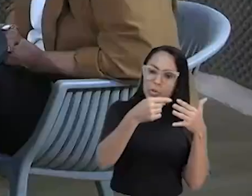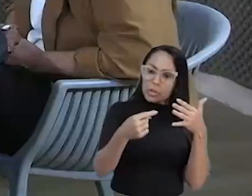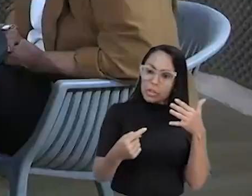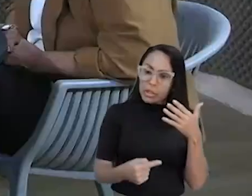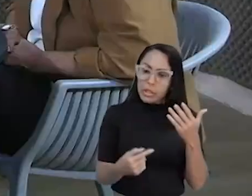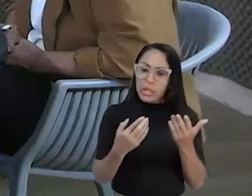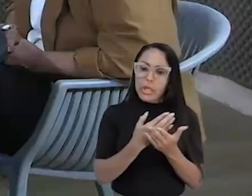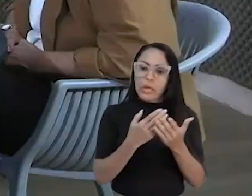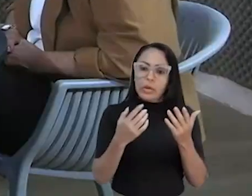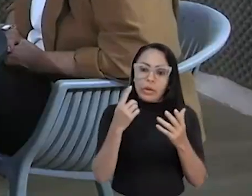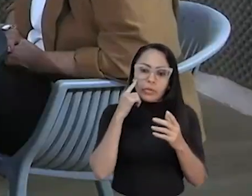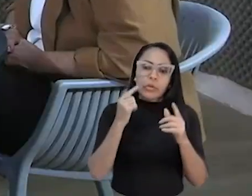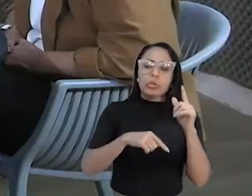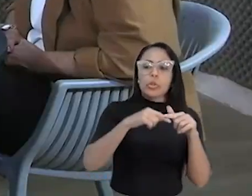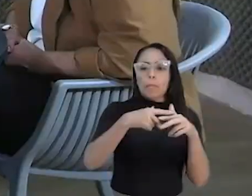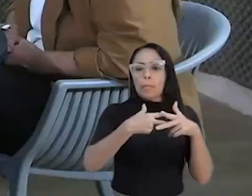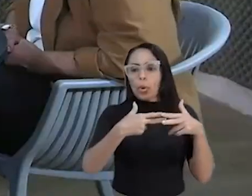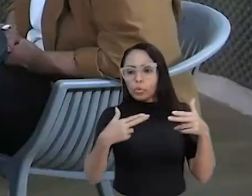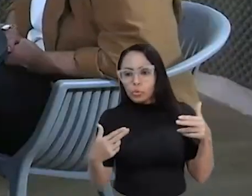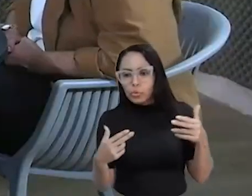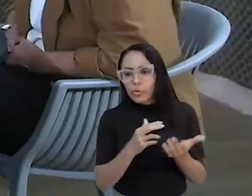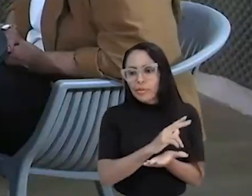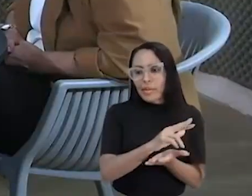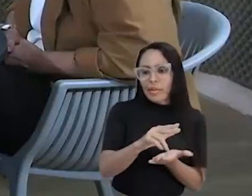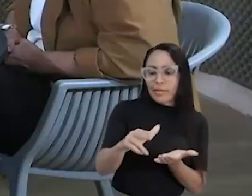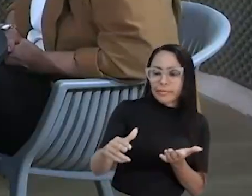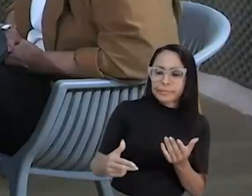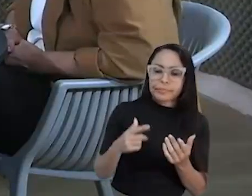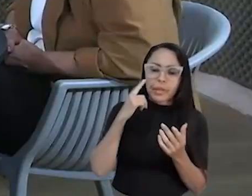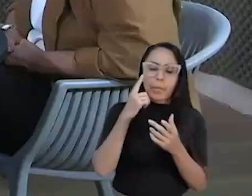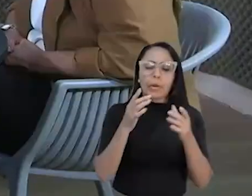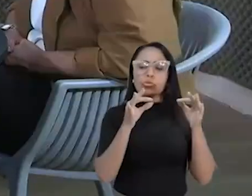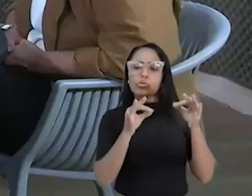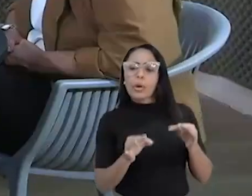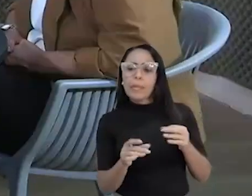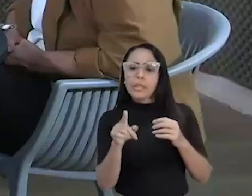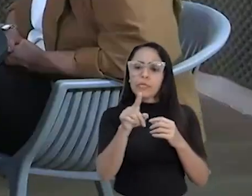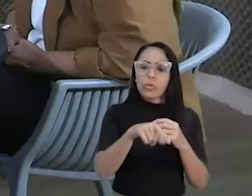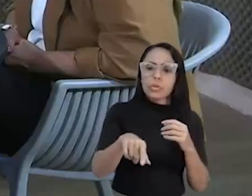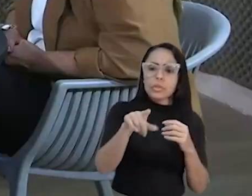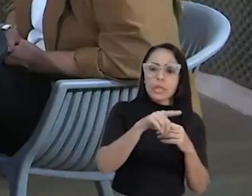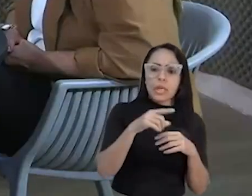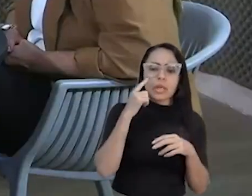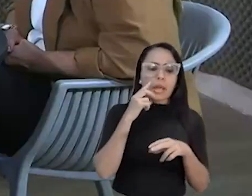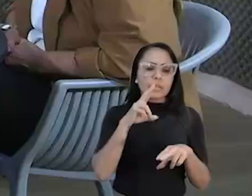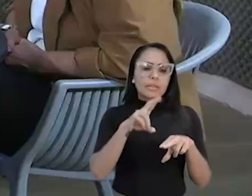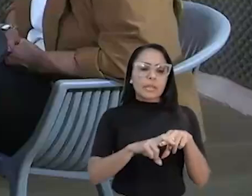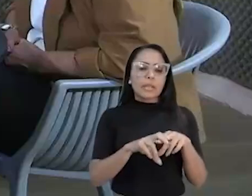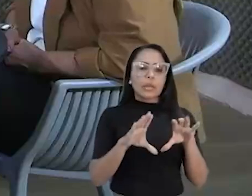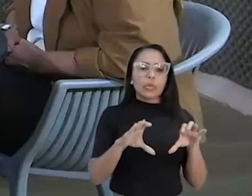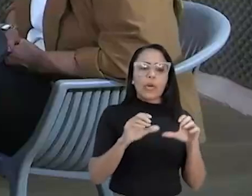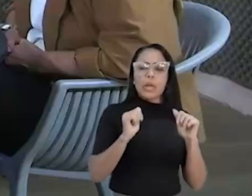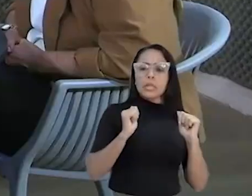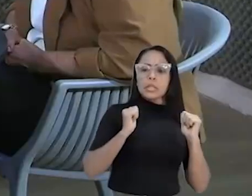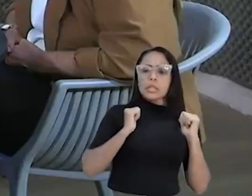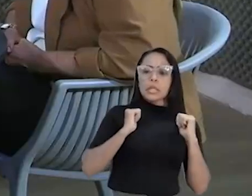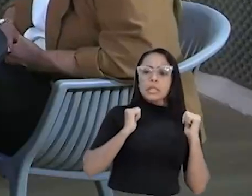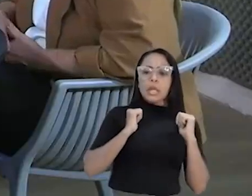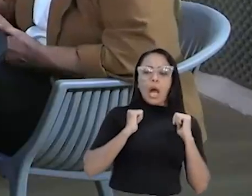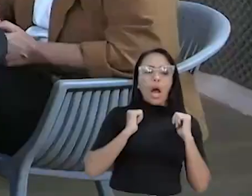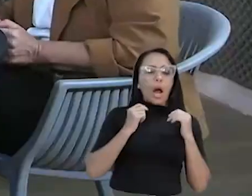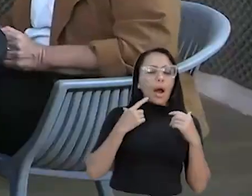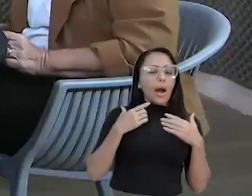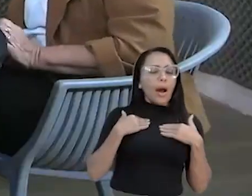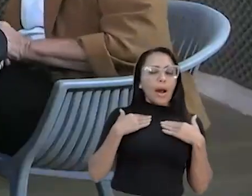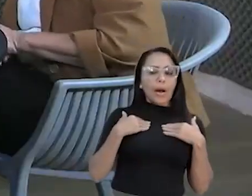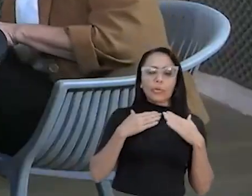gente gosta de chamar, de artefatos, produtos, etc. Para justamente você sentar no seu sofá e se sentir, estou em